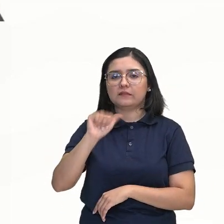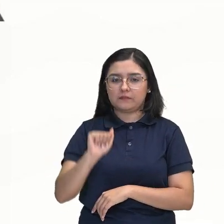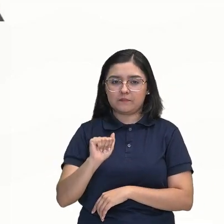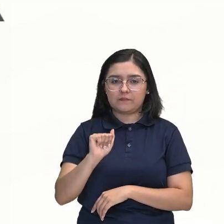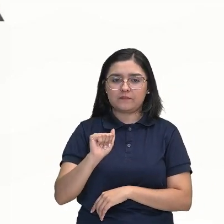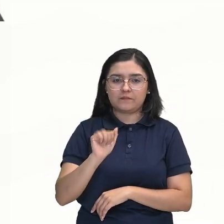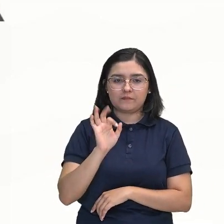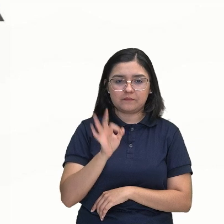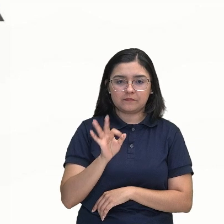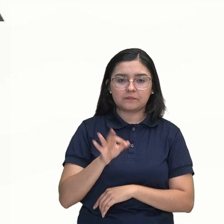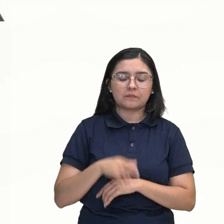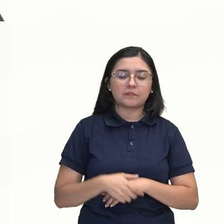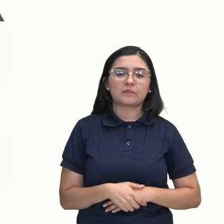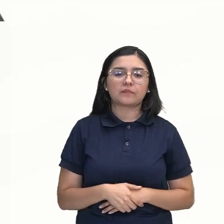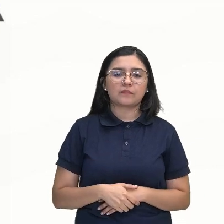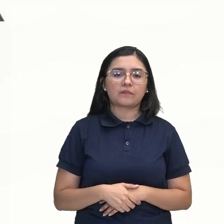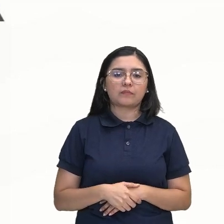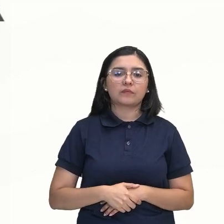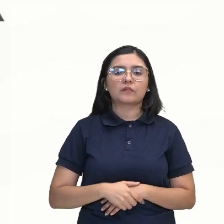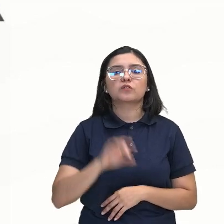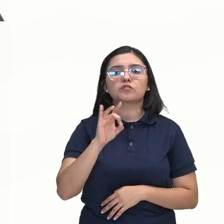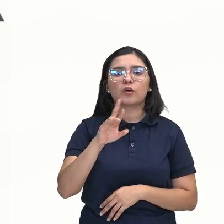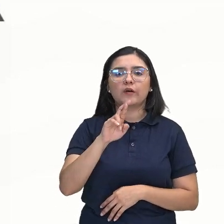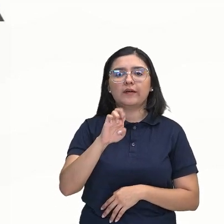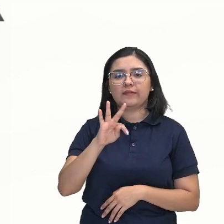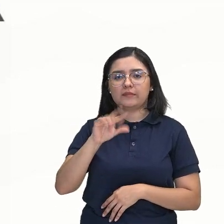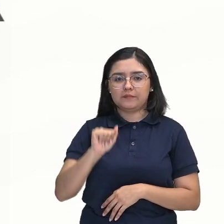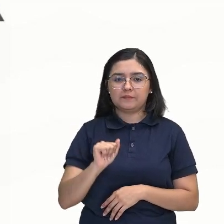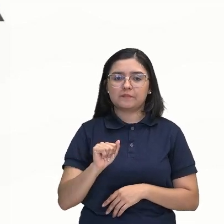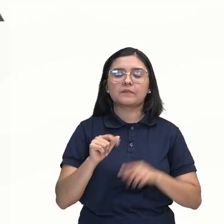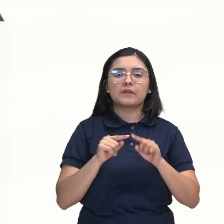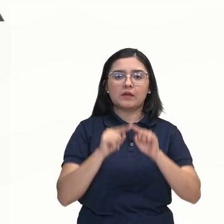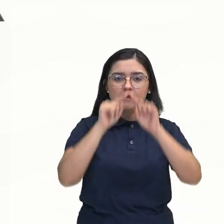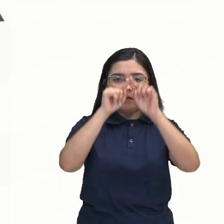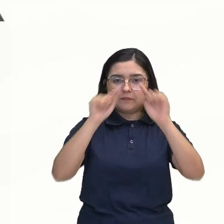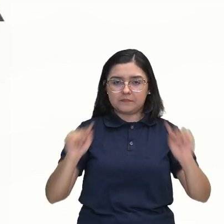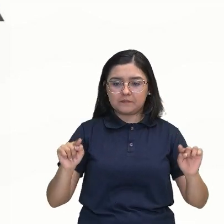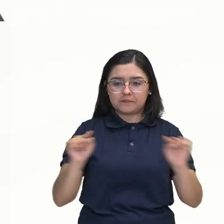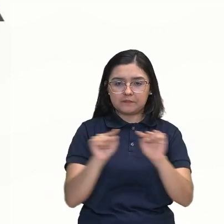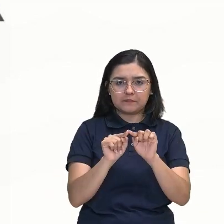tá? Somente retas, ok?